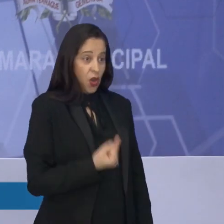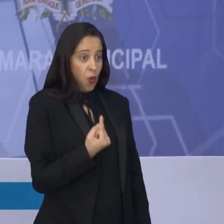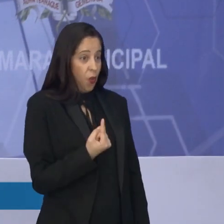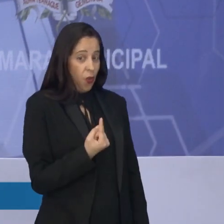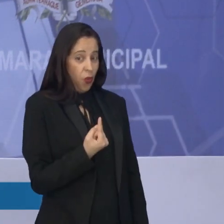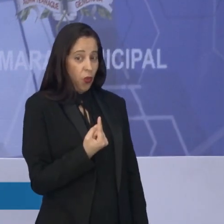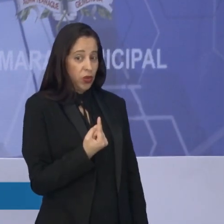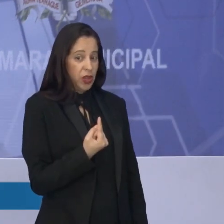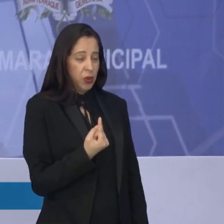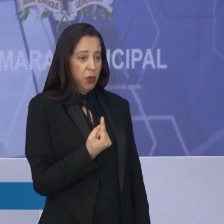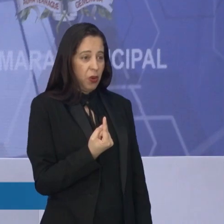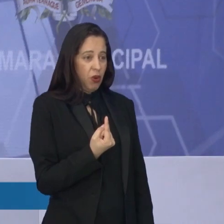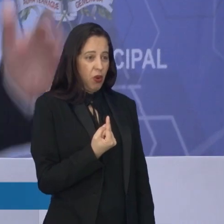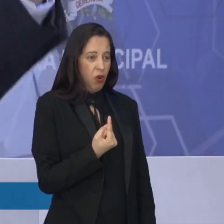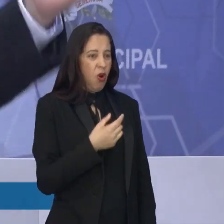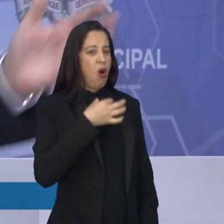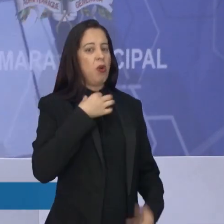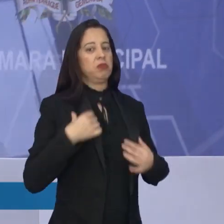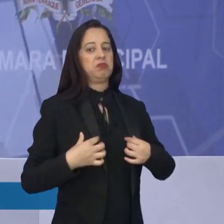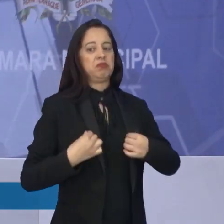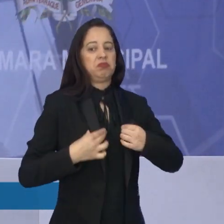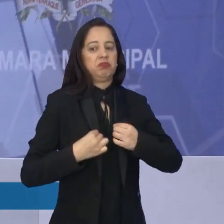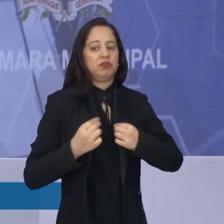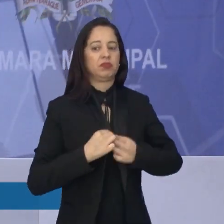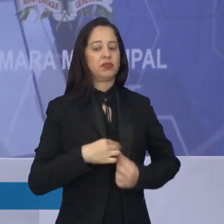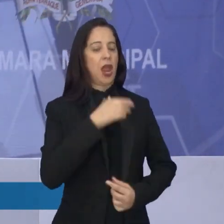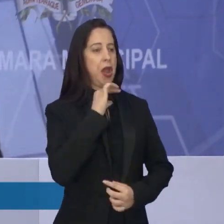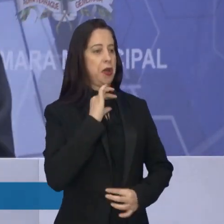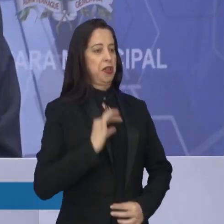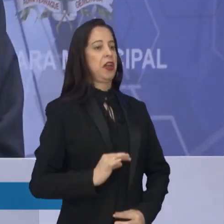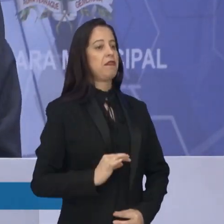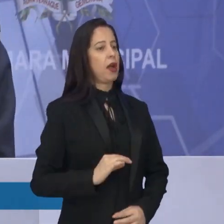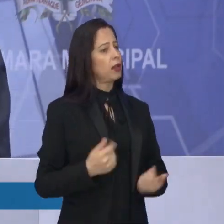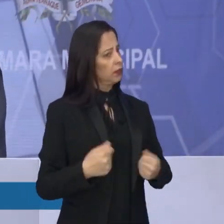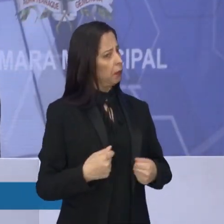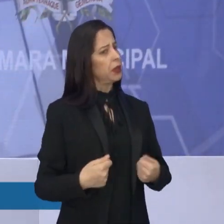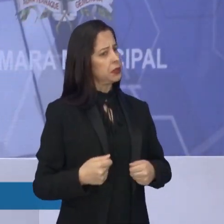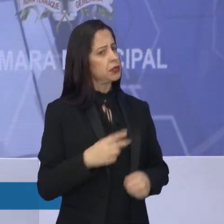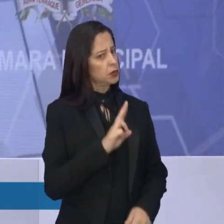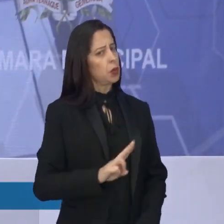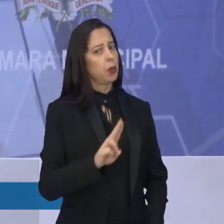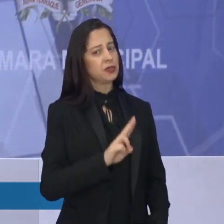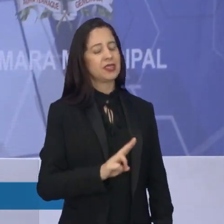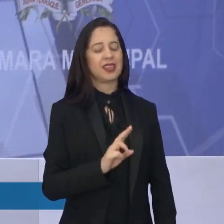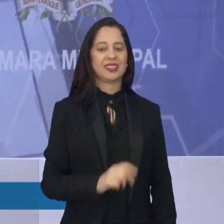sem terno e gravata, né? Então, um agradecimento especial à Priscila.